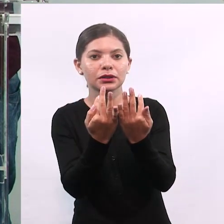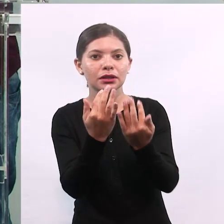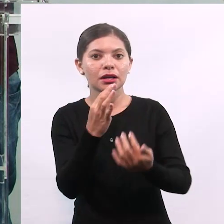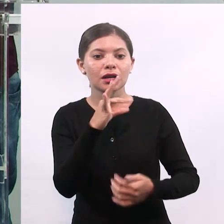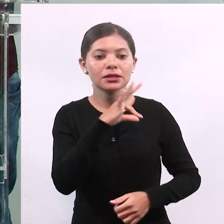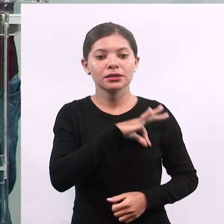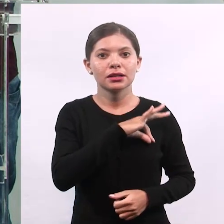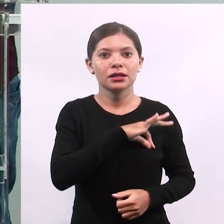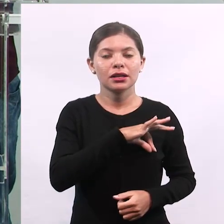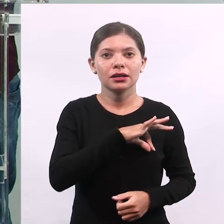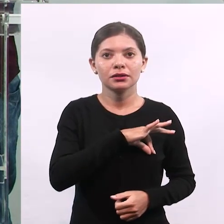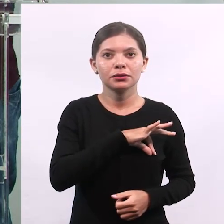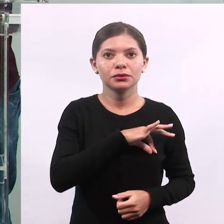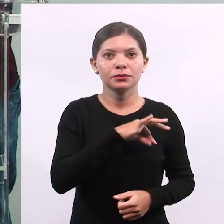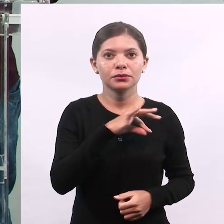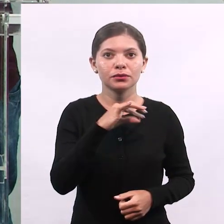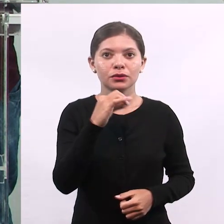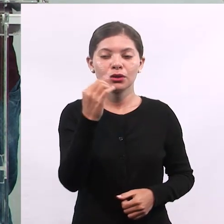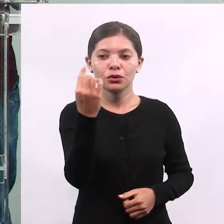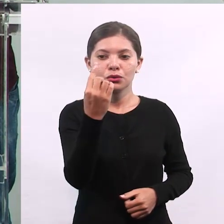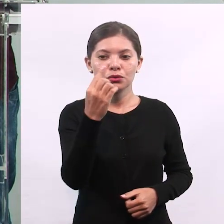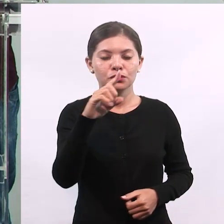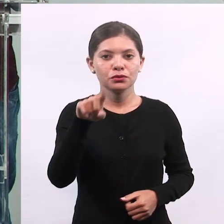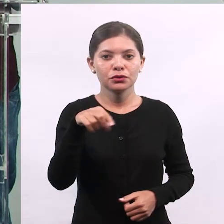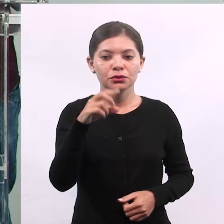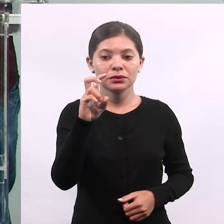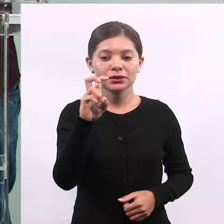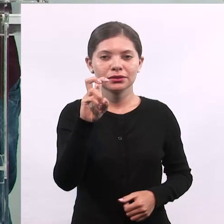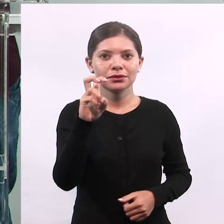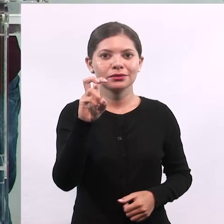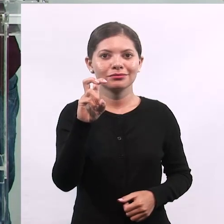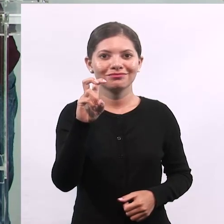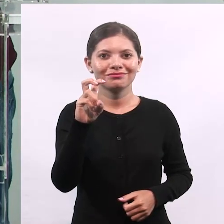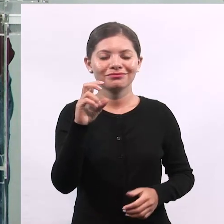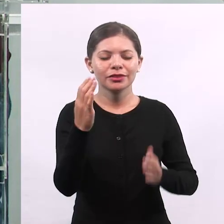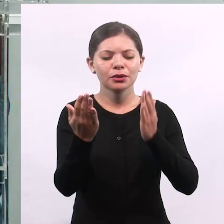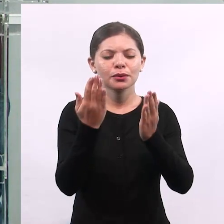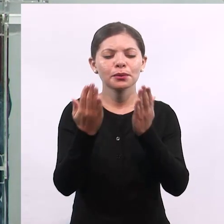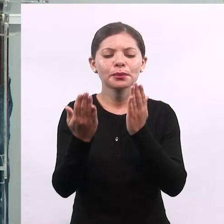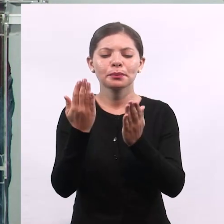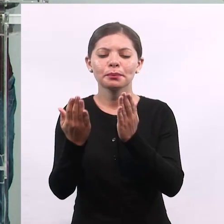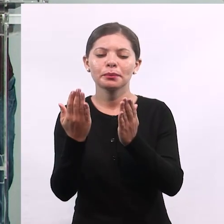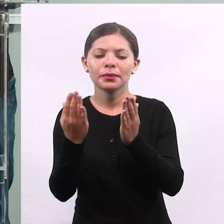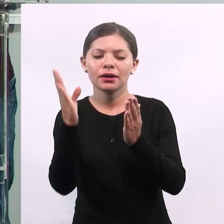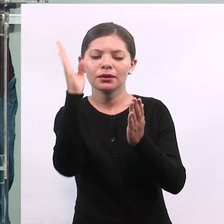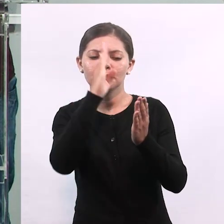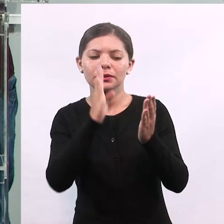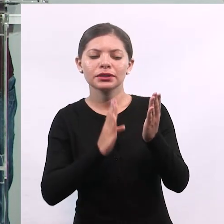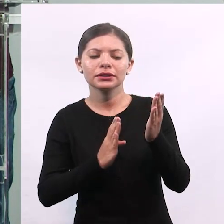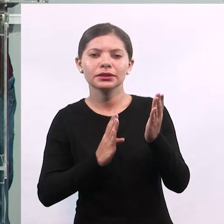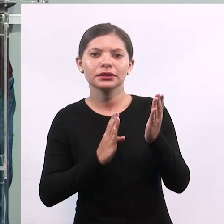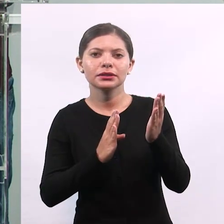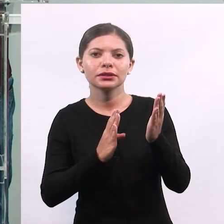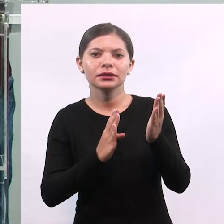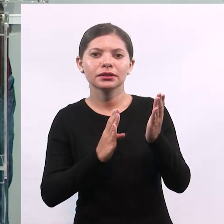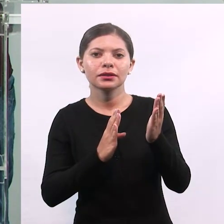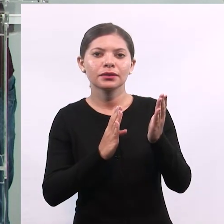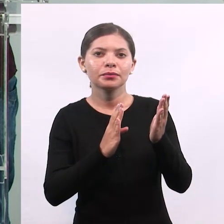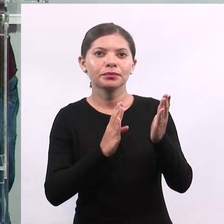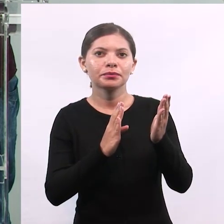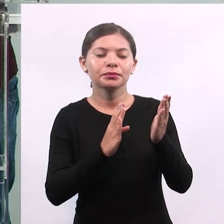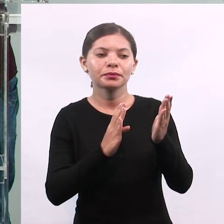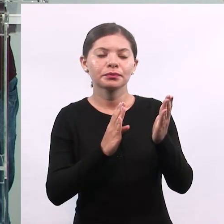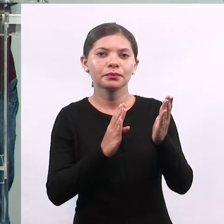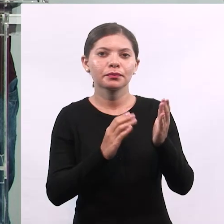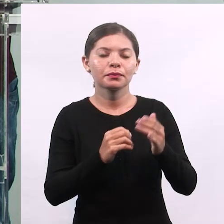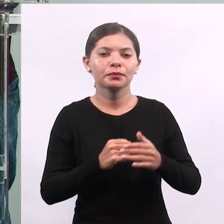da renda mensal o produto interno bruto de um país em relação ao número de habitantes da população é um dado relativo porque não